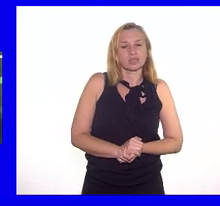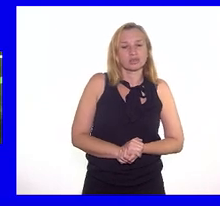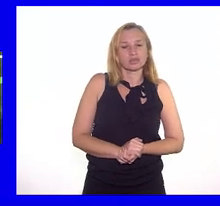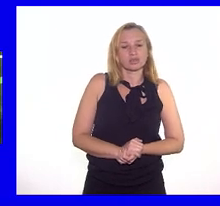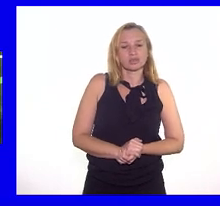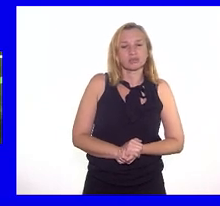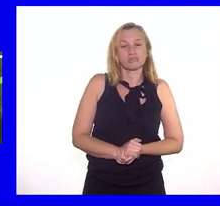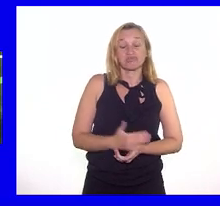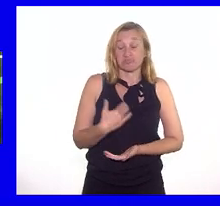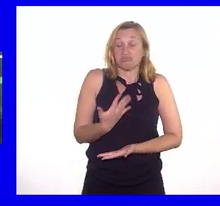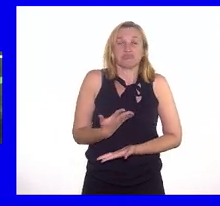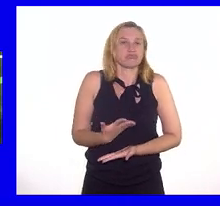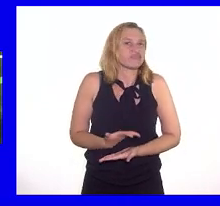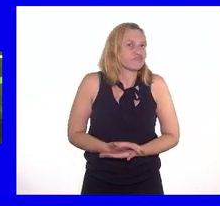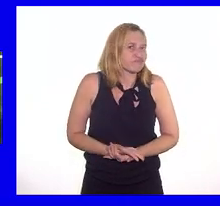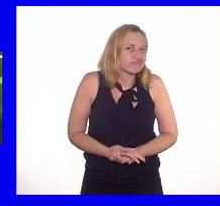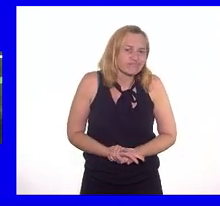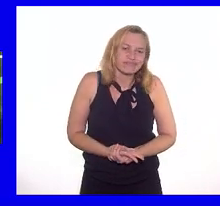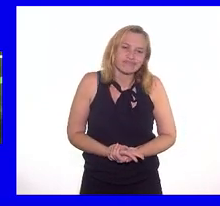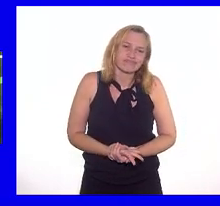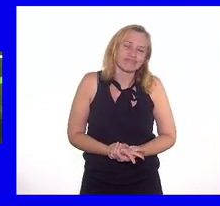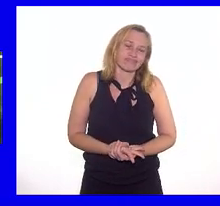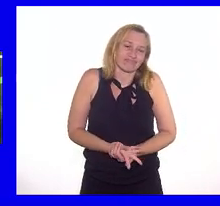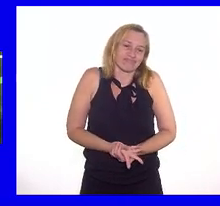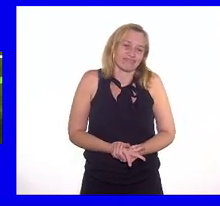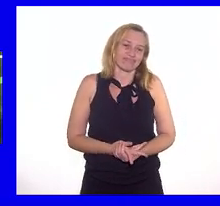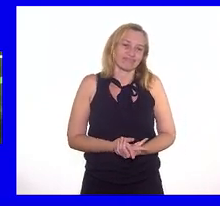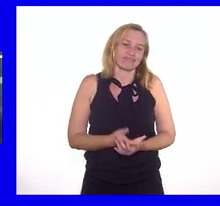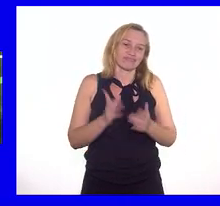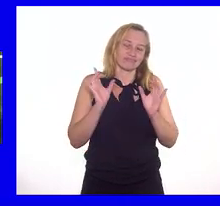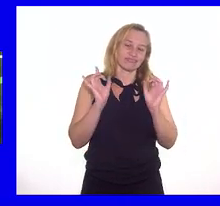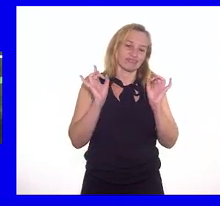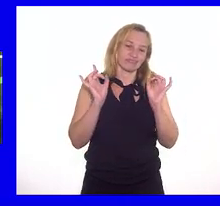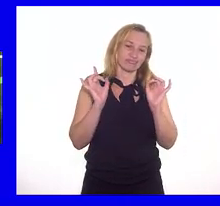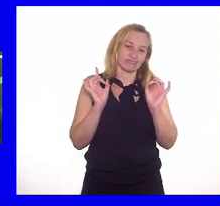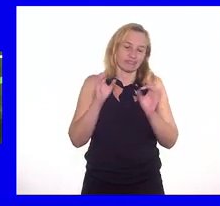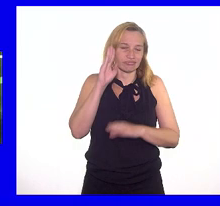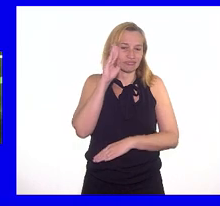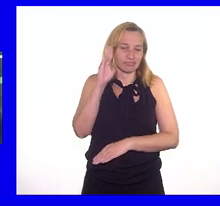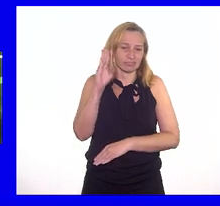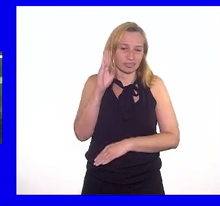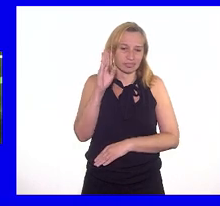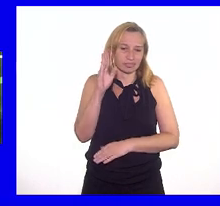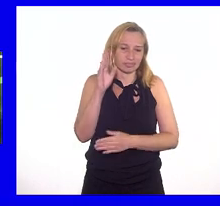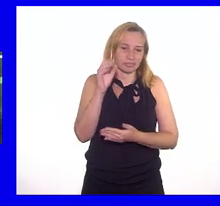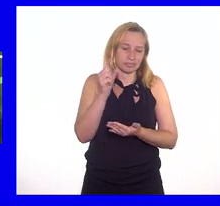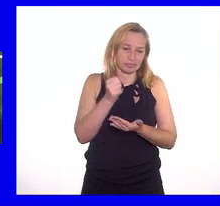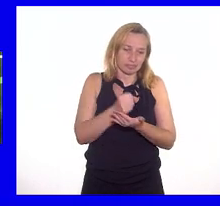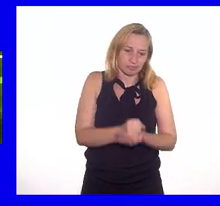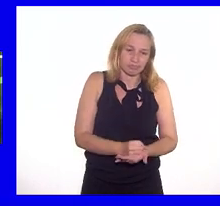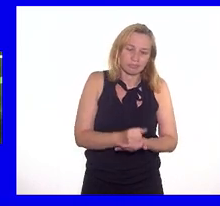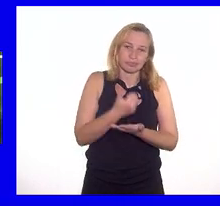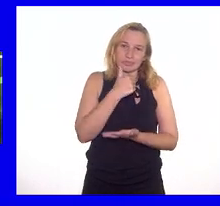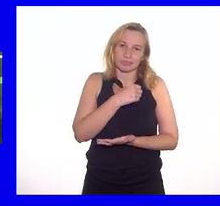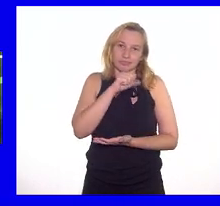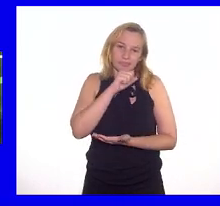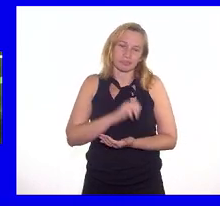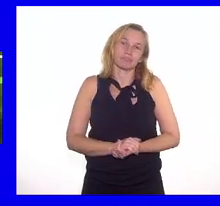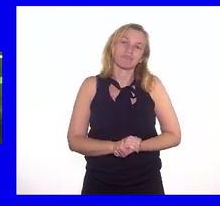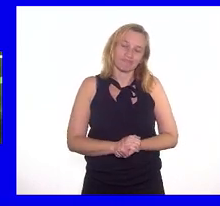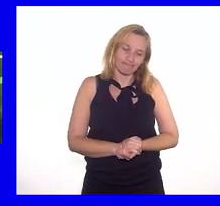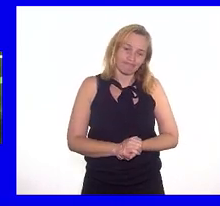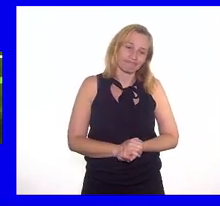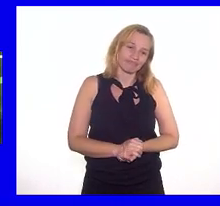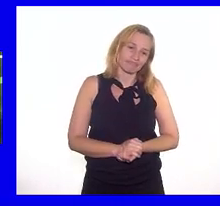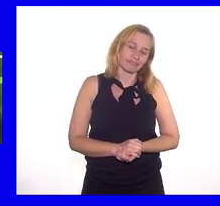Não surpreende o achado de que a principal carga recaia sobre as mães. E eu espero